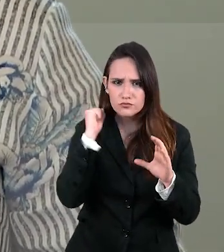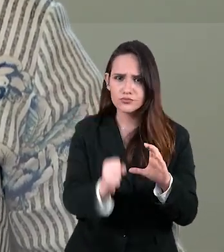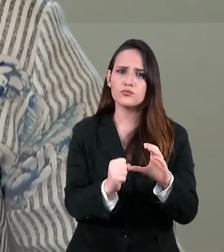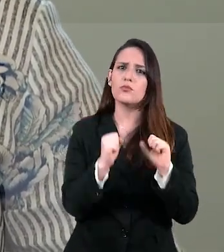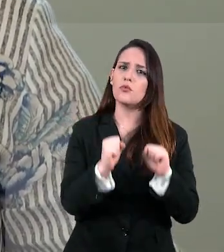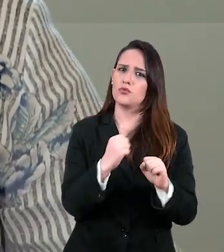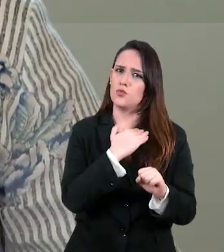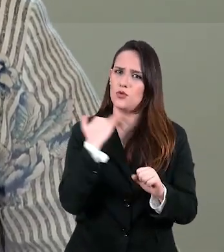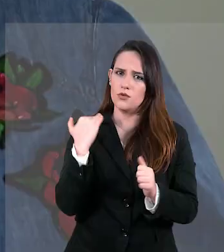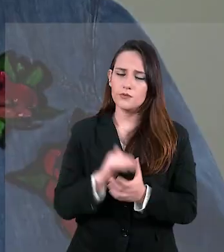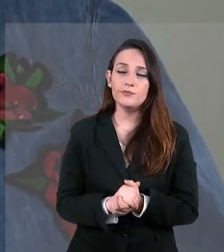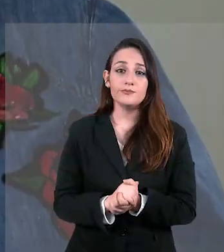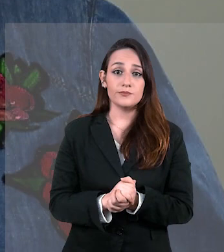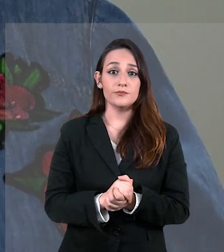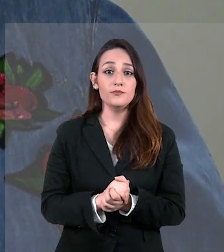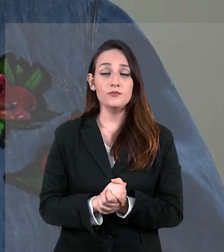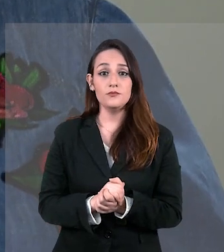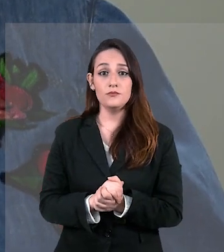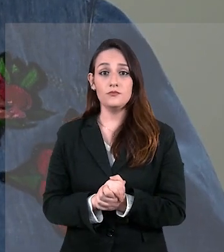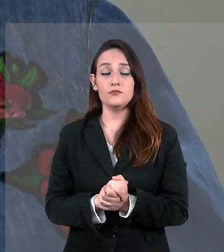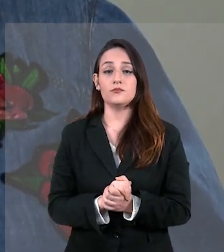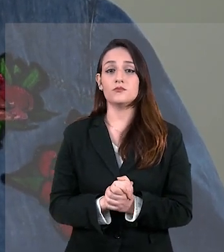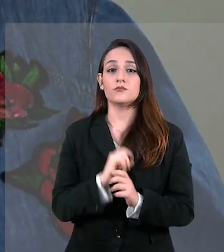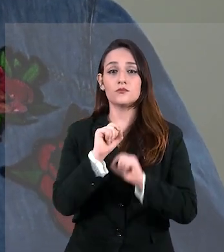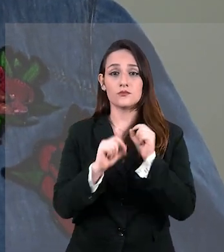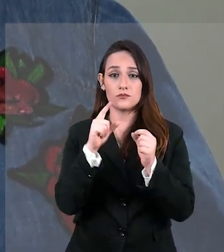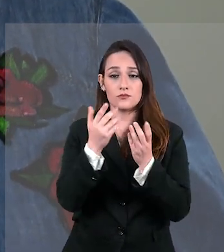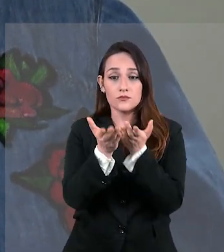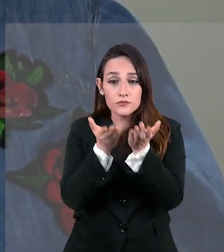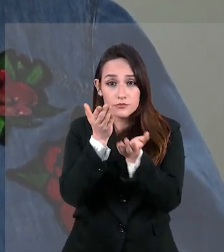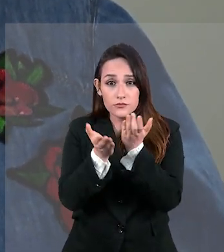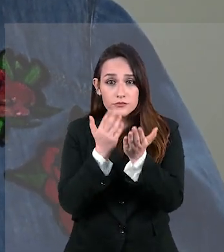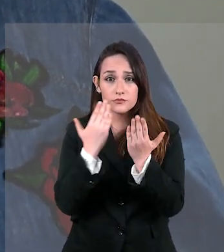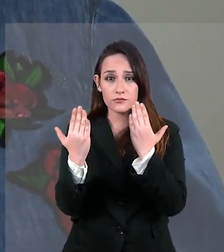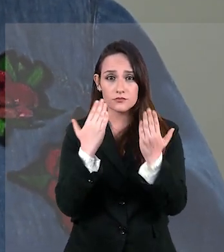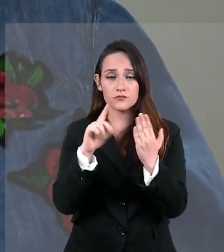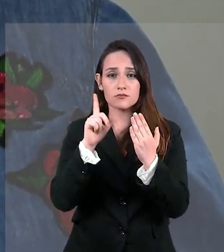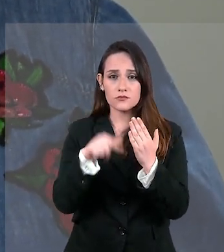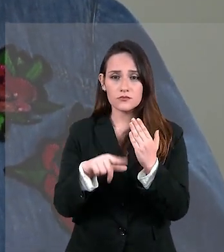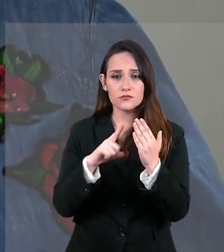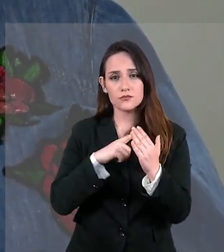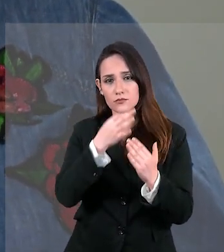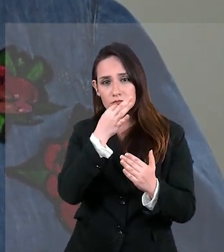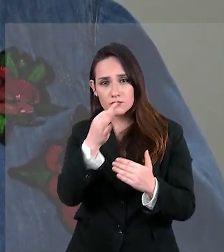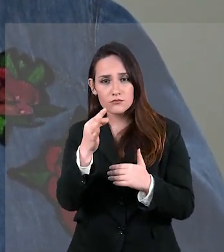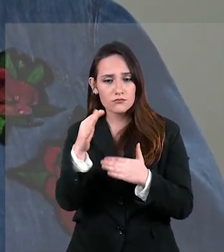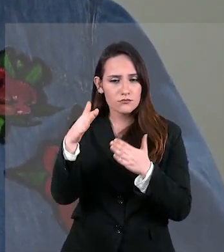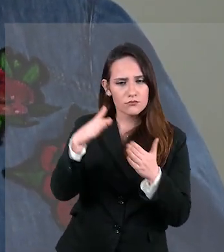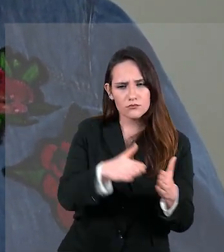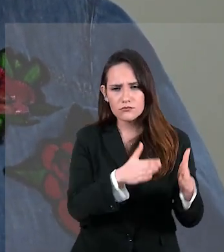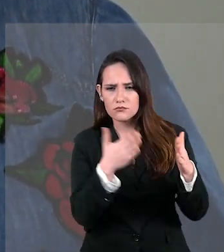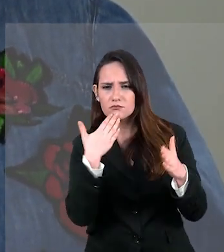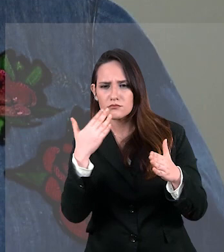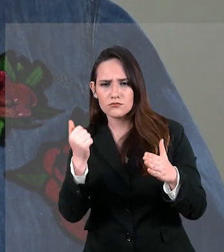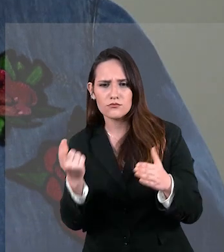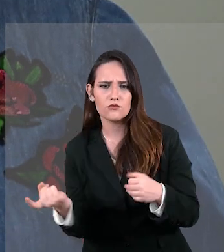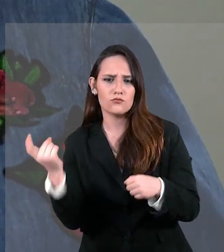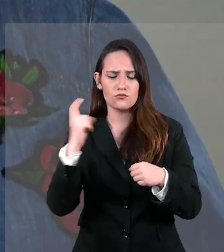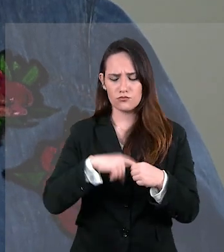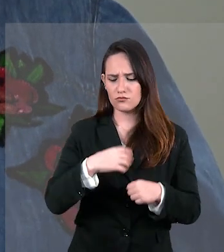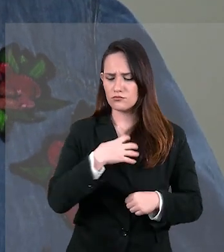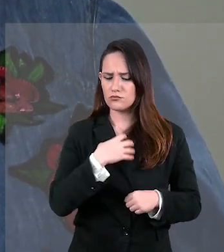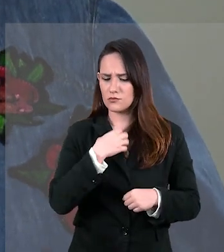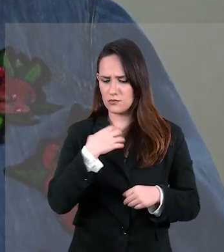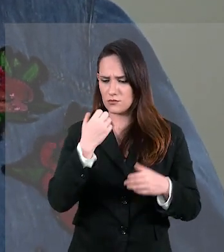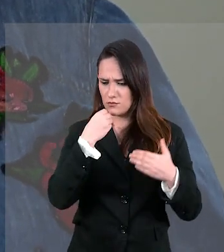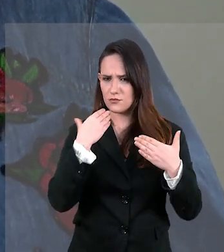relação, senão ela pode ser morta. Psicoterapia é justamente isso, oferecer um caminho que essa pessoa